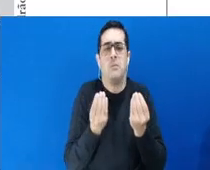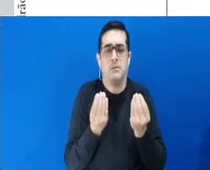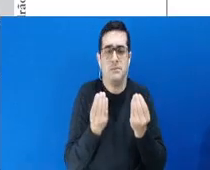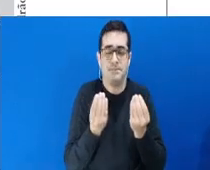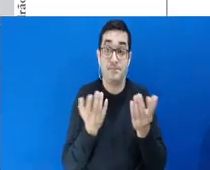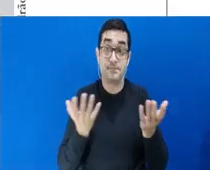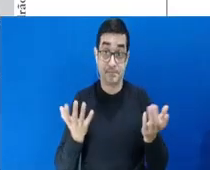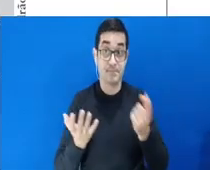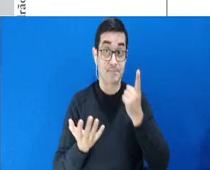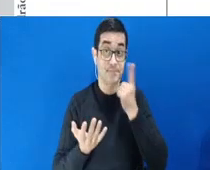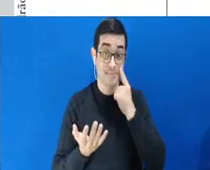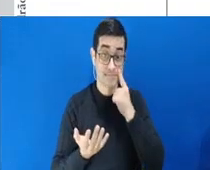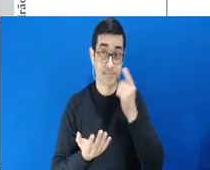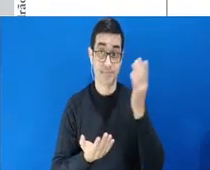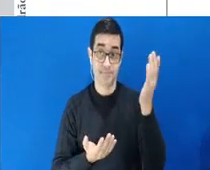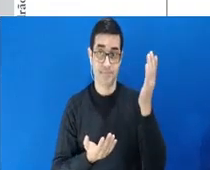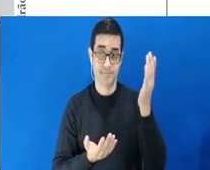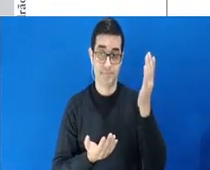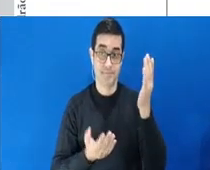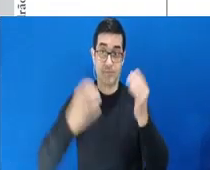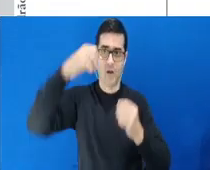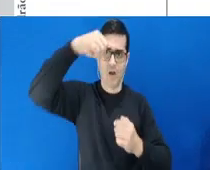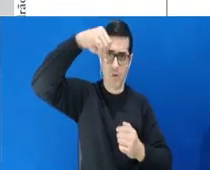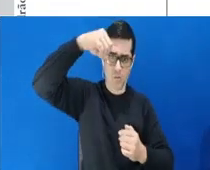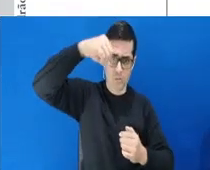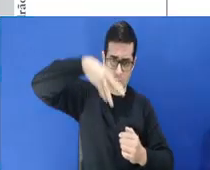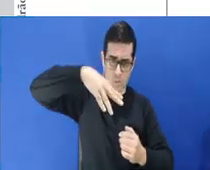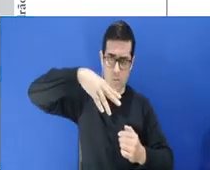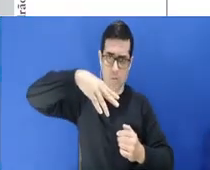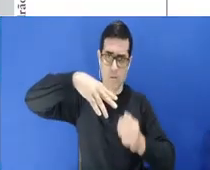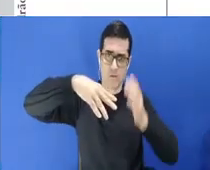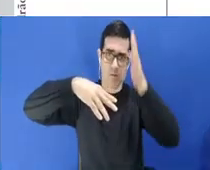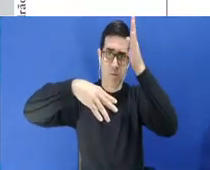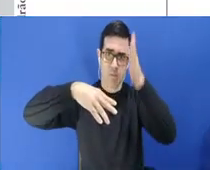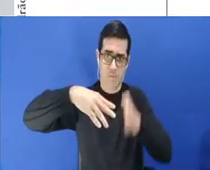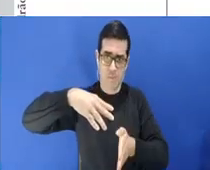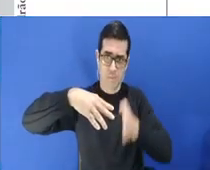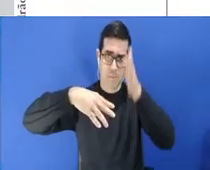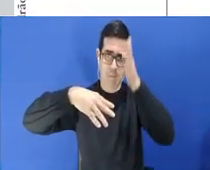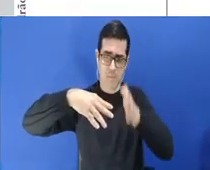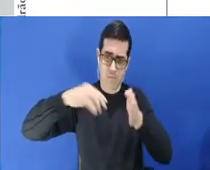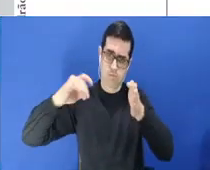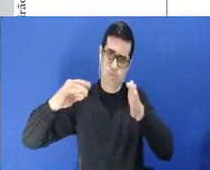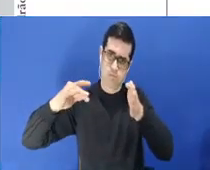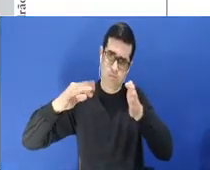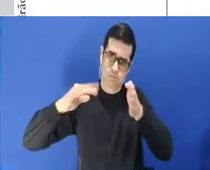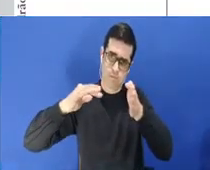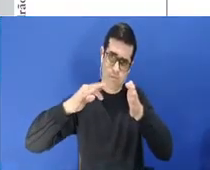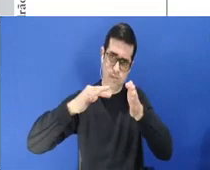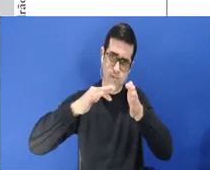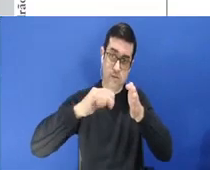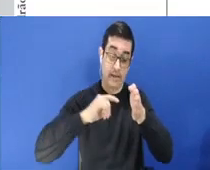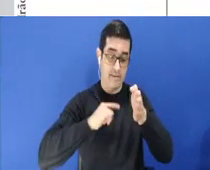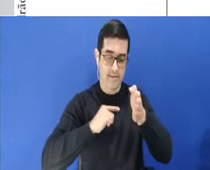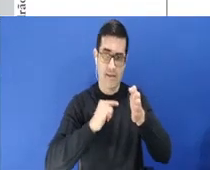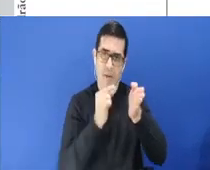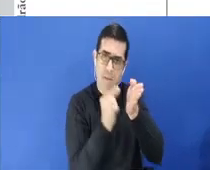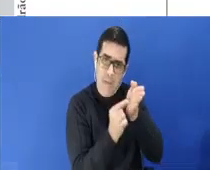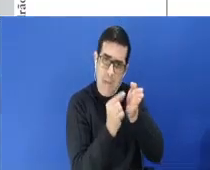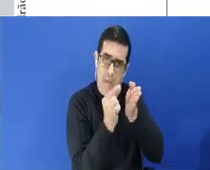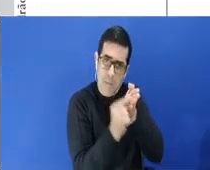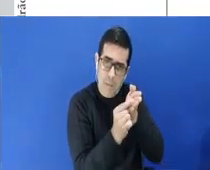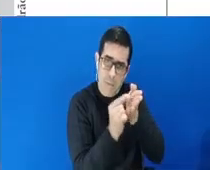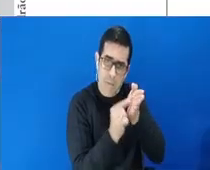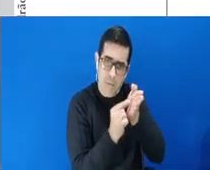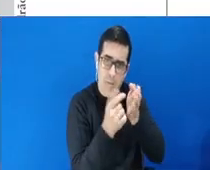luz e ela passa aqui por essa tela onde eu tenho 2 filetes. Esses filetes, essas aberturas, são